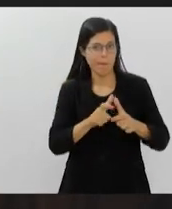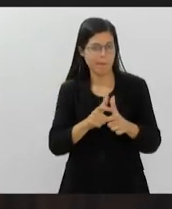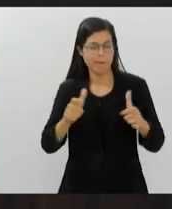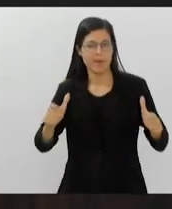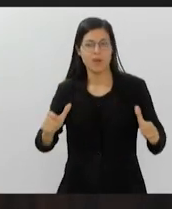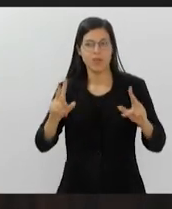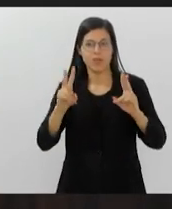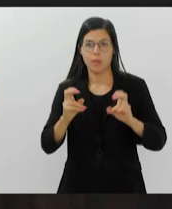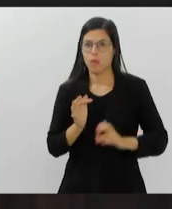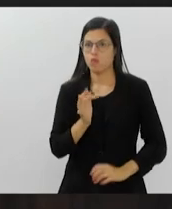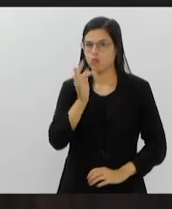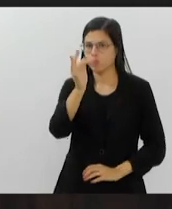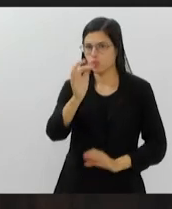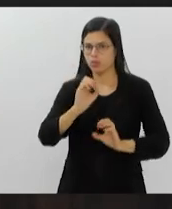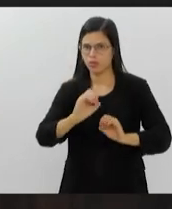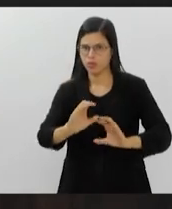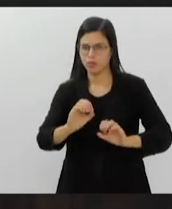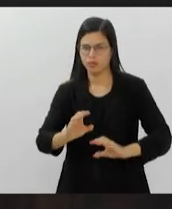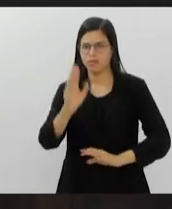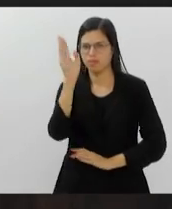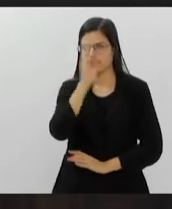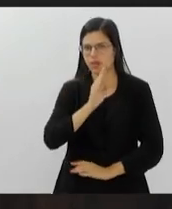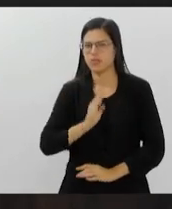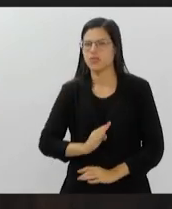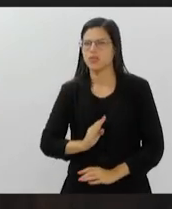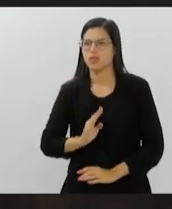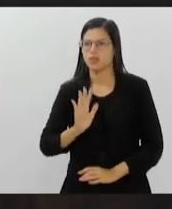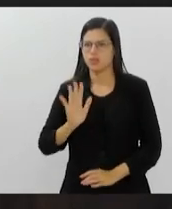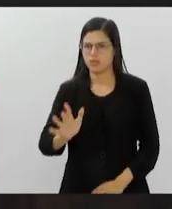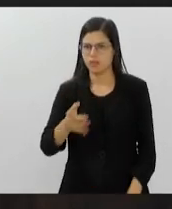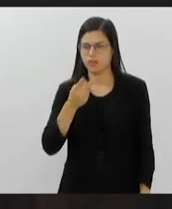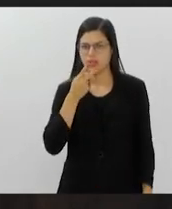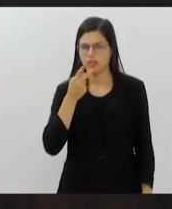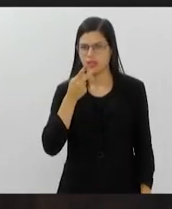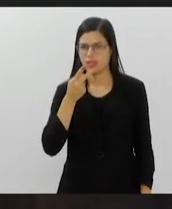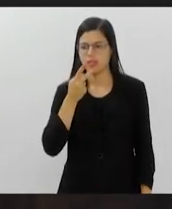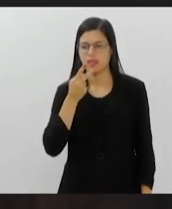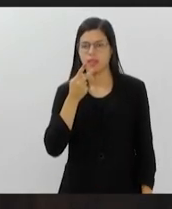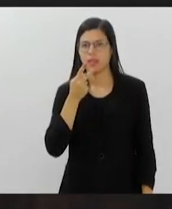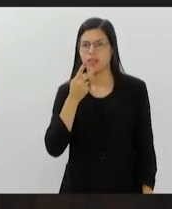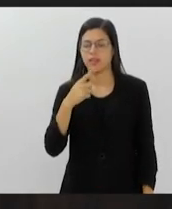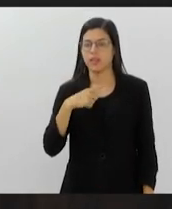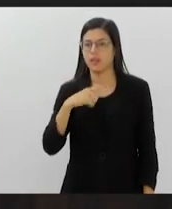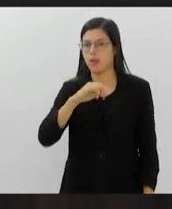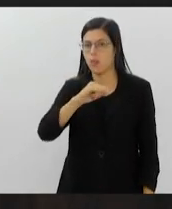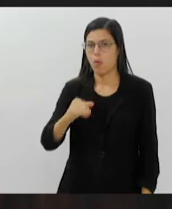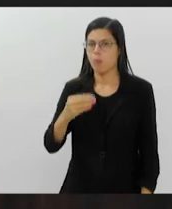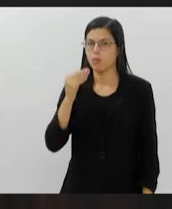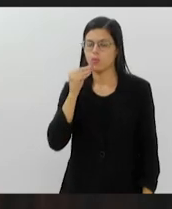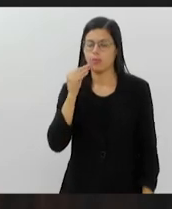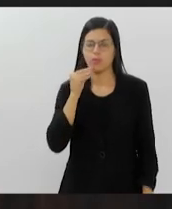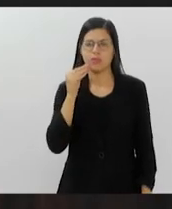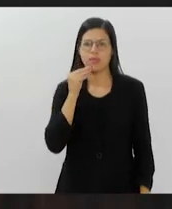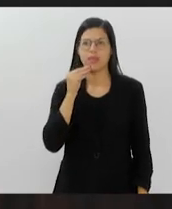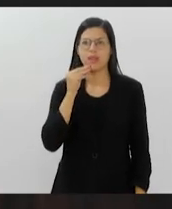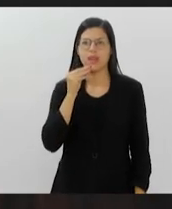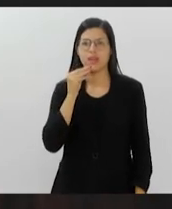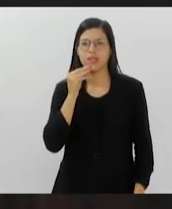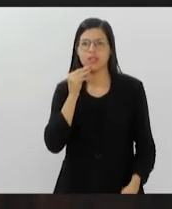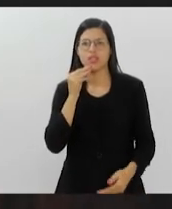tema O Futuro da Educação no Brasil, como já foi trazido aqui. Teremos a oportunidade de